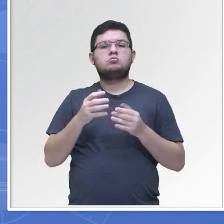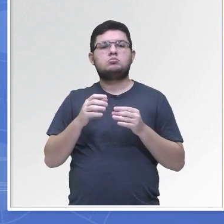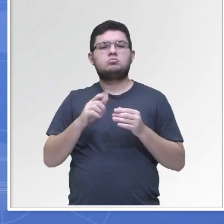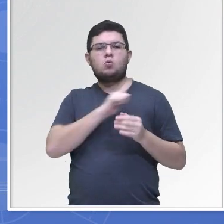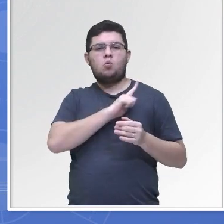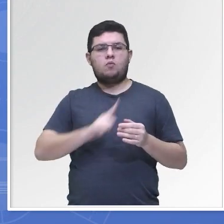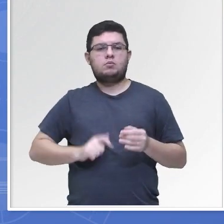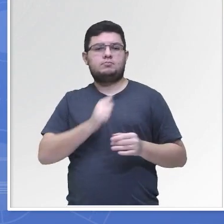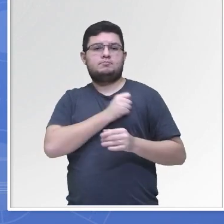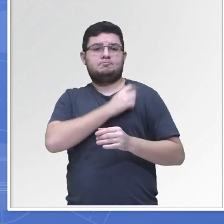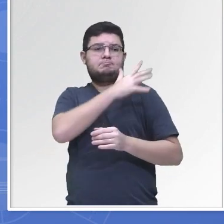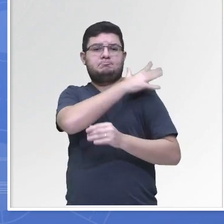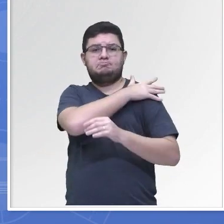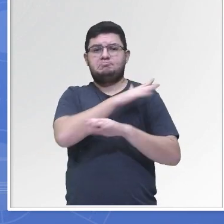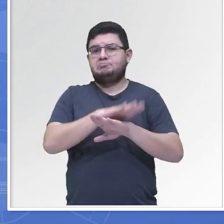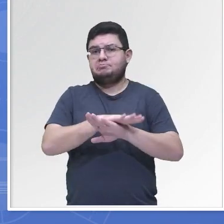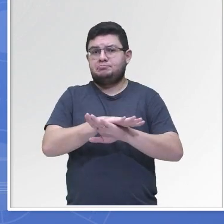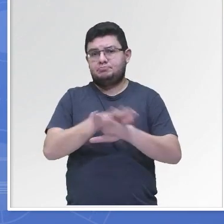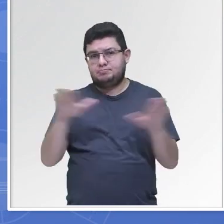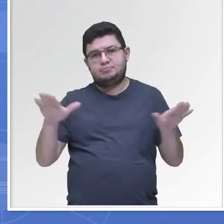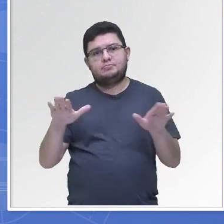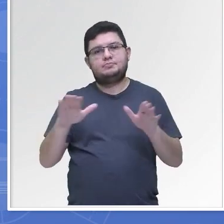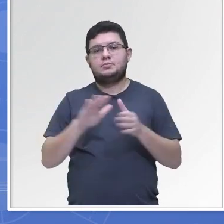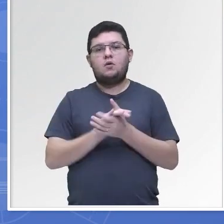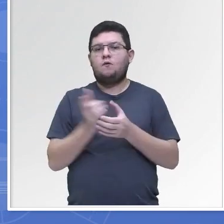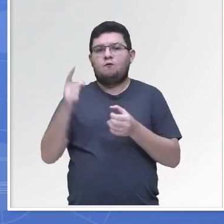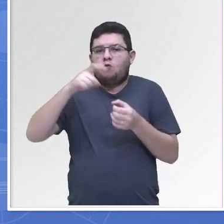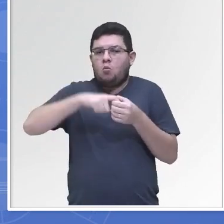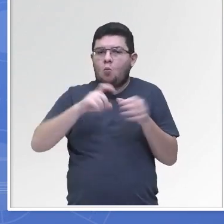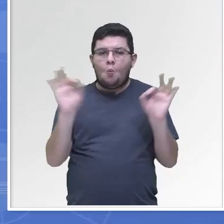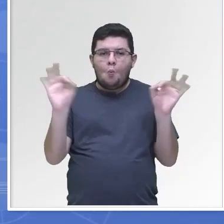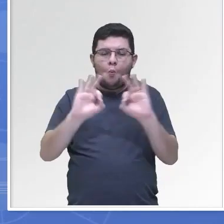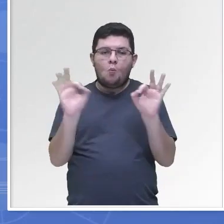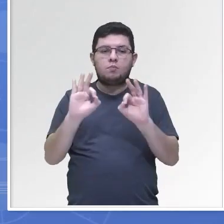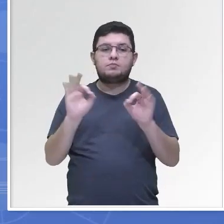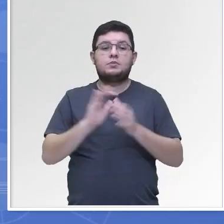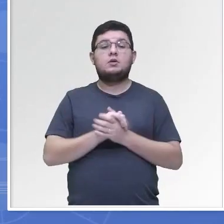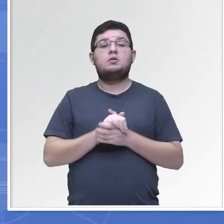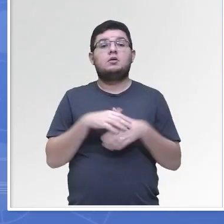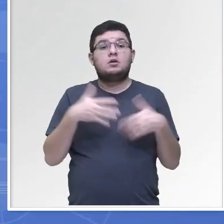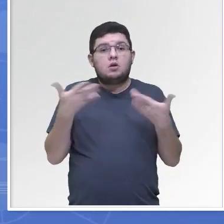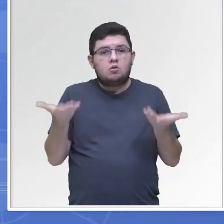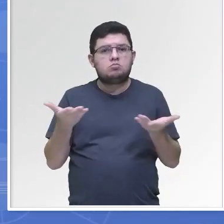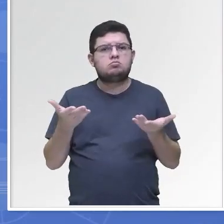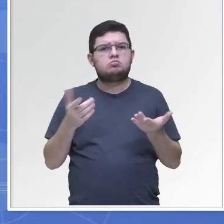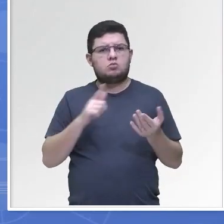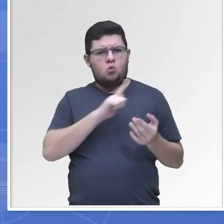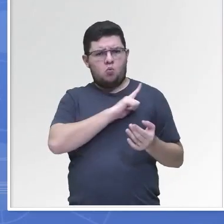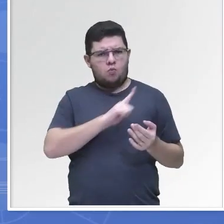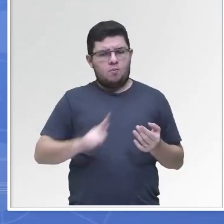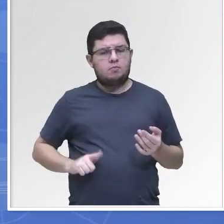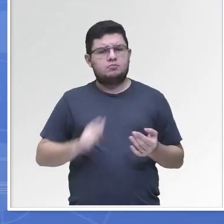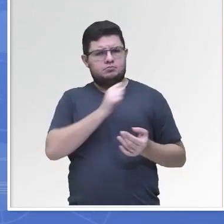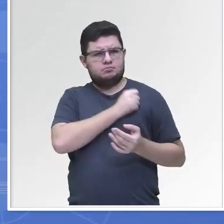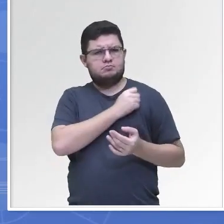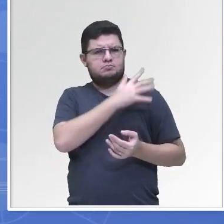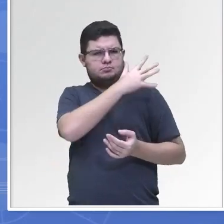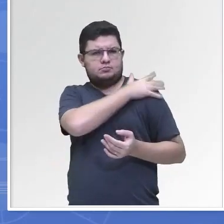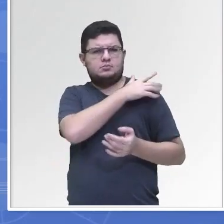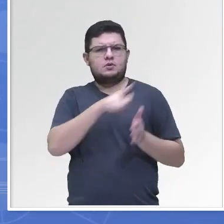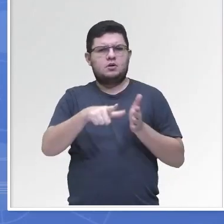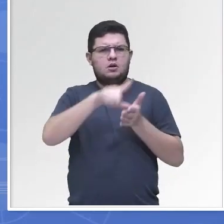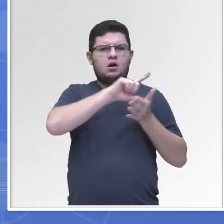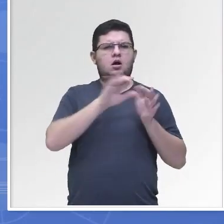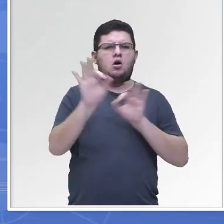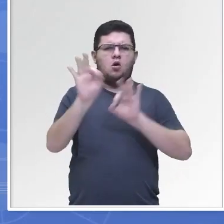durante a República Velha. Então, fica propriamente dito que os militares, apesar de terem sido responsáveis por instaurar